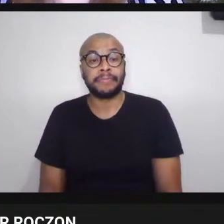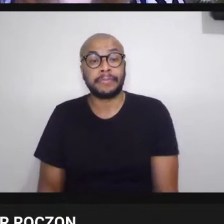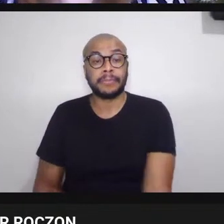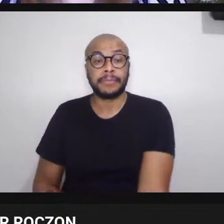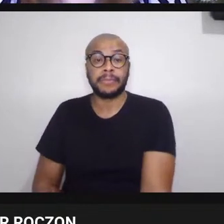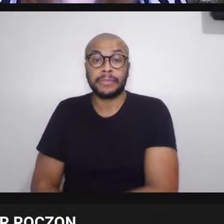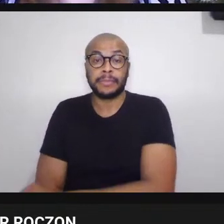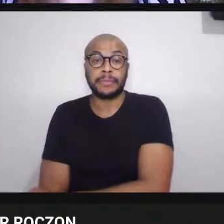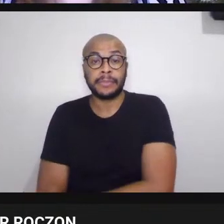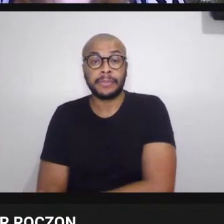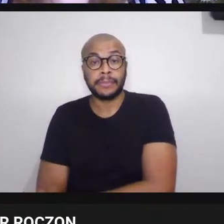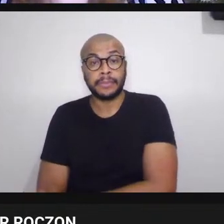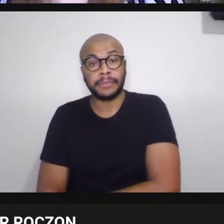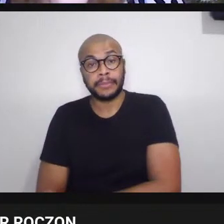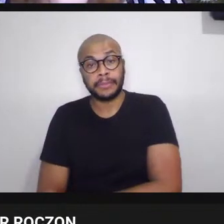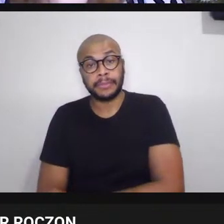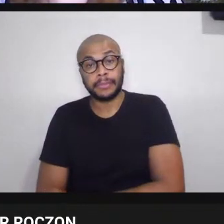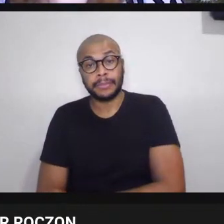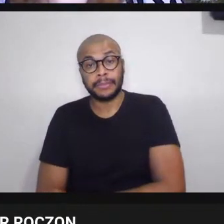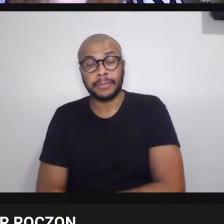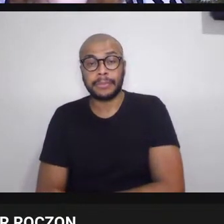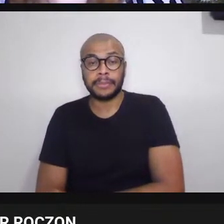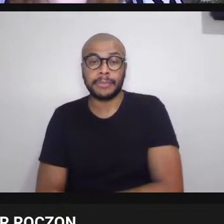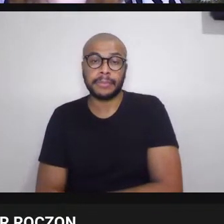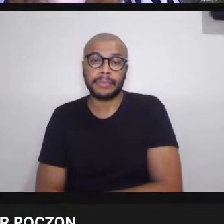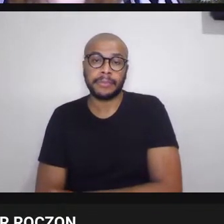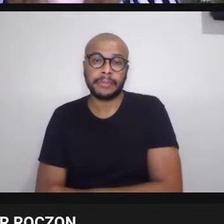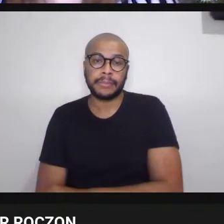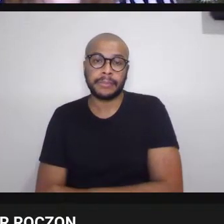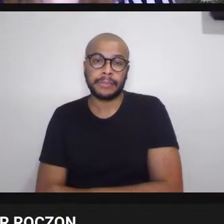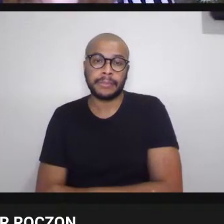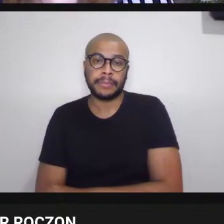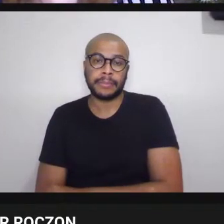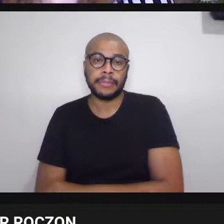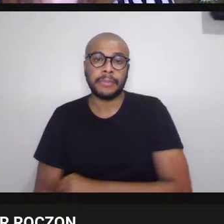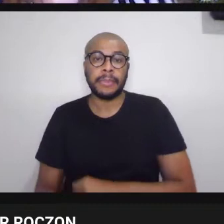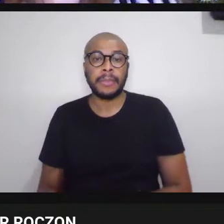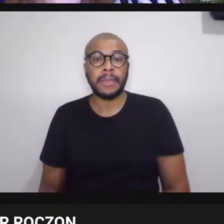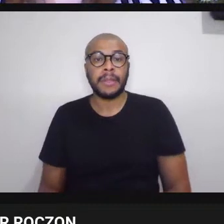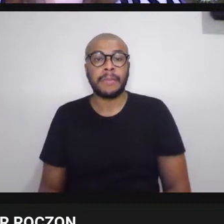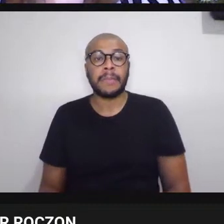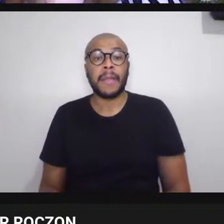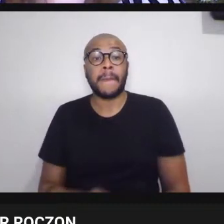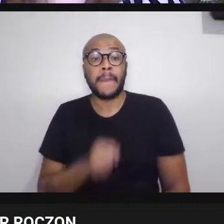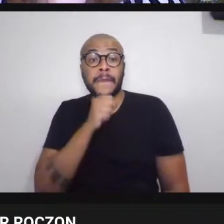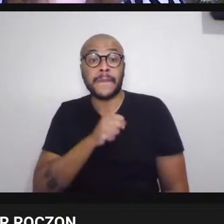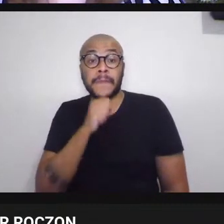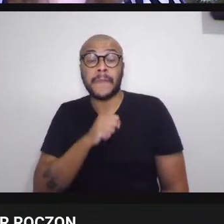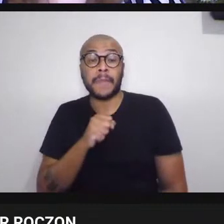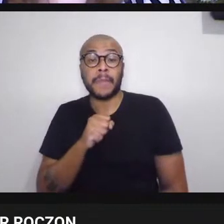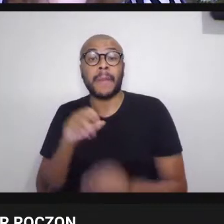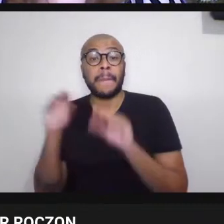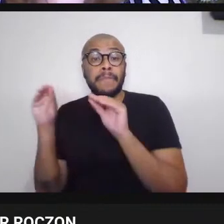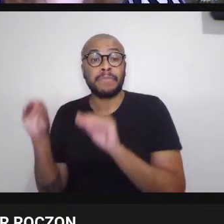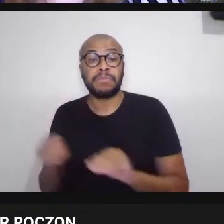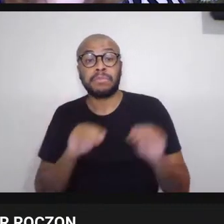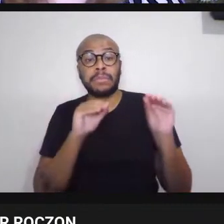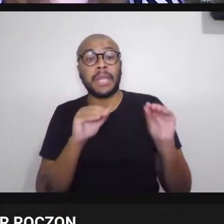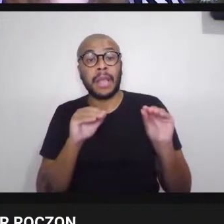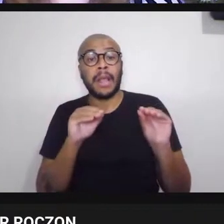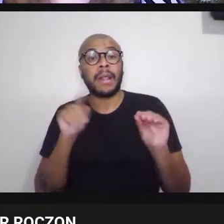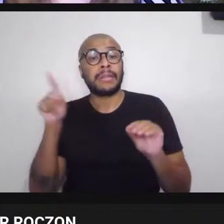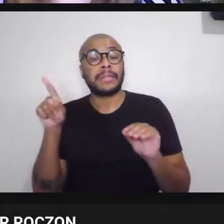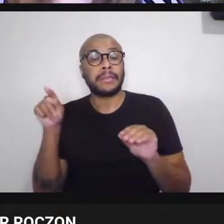Aqui a pergunta em polonês, então vou traduzir para o português. Os meus avós emigraram da região de Lublin. Tem os